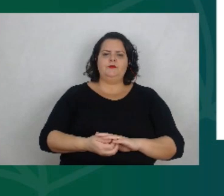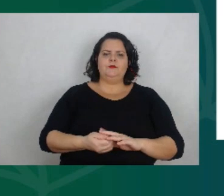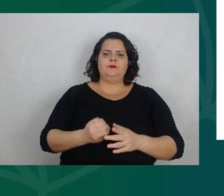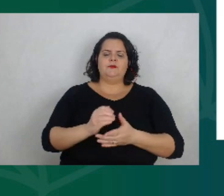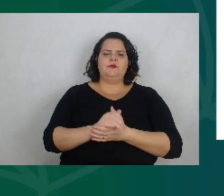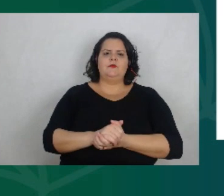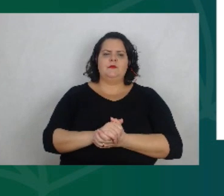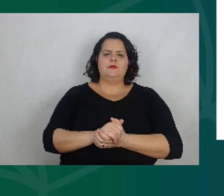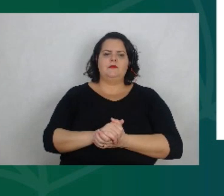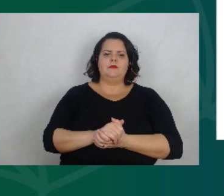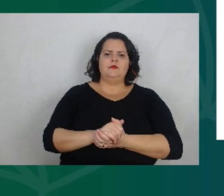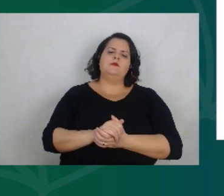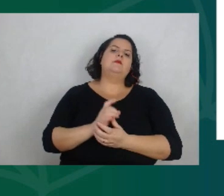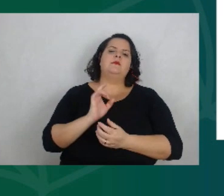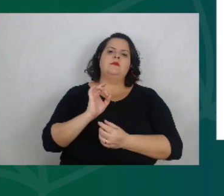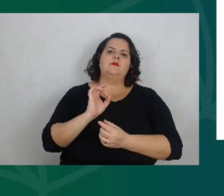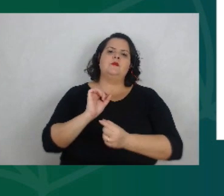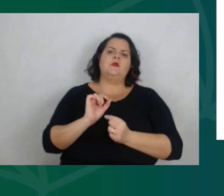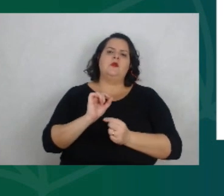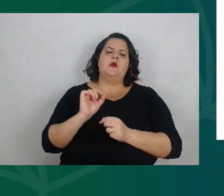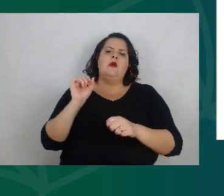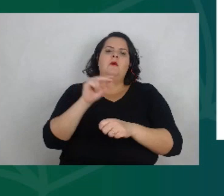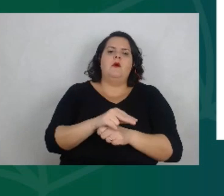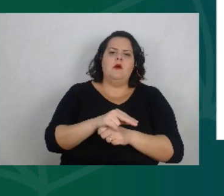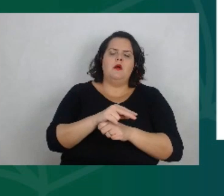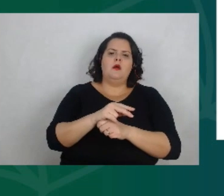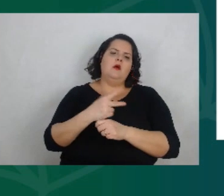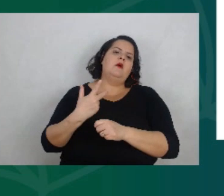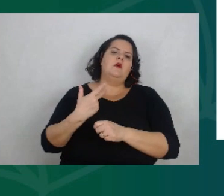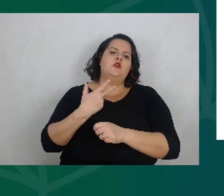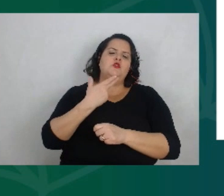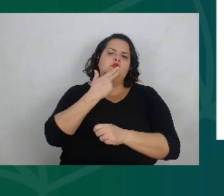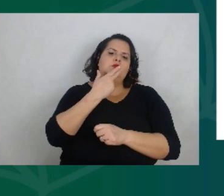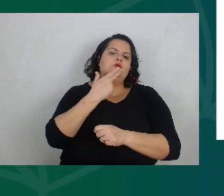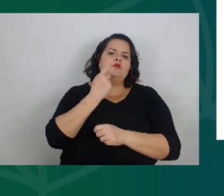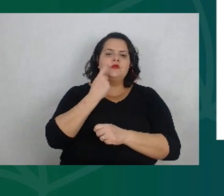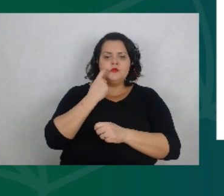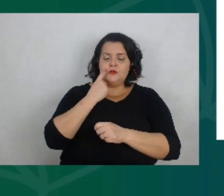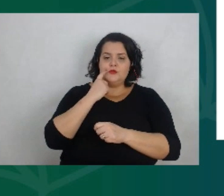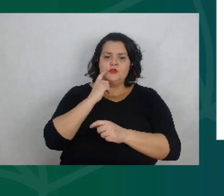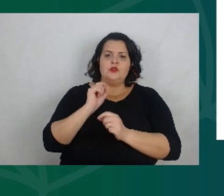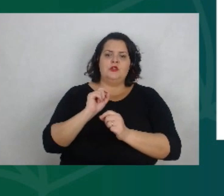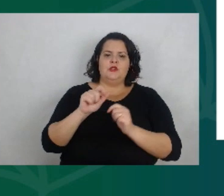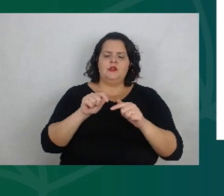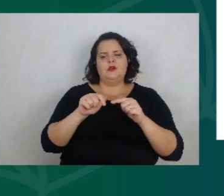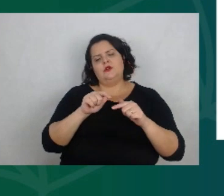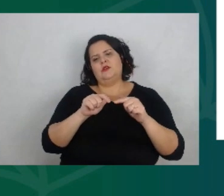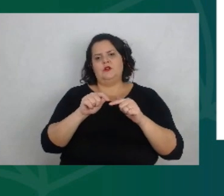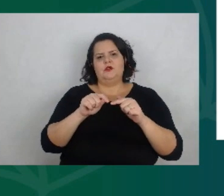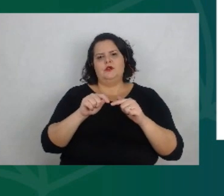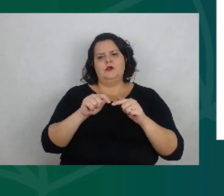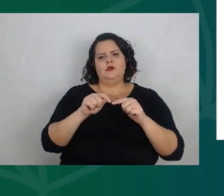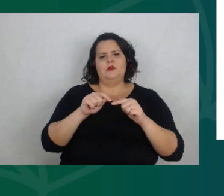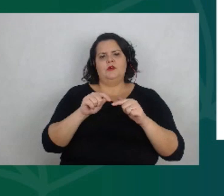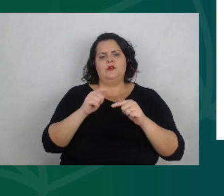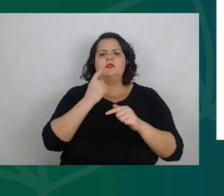para mencionar o ingresso do cirurgião dentista no hospital, ele atua dentro de uma odontologia de alta